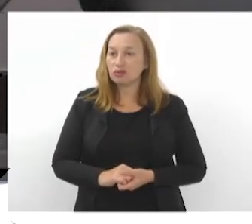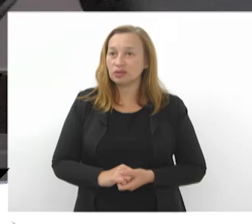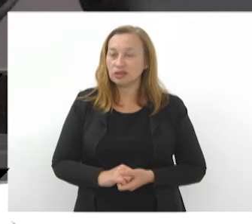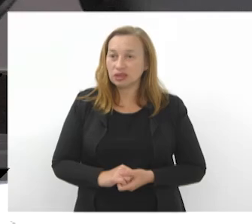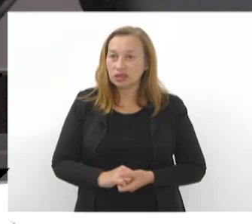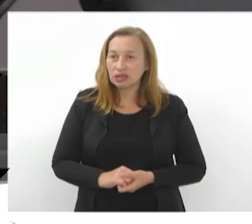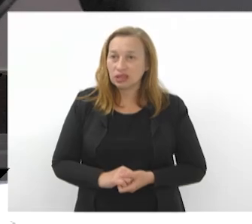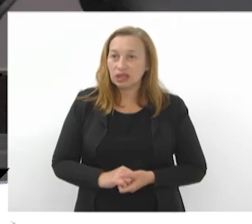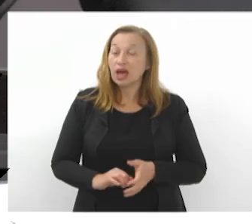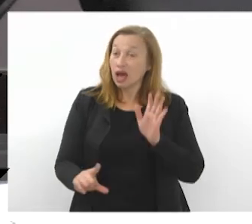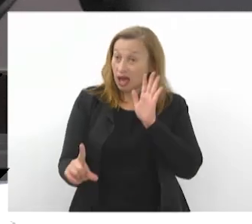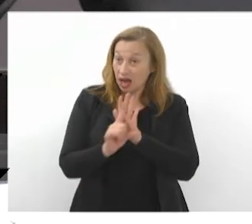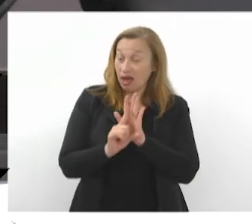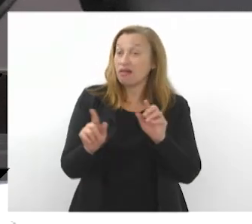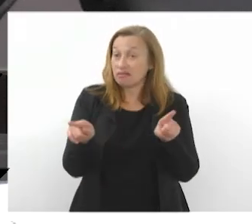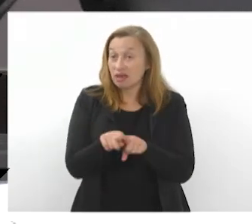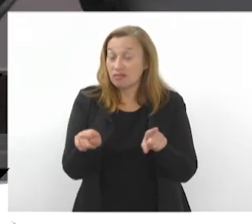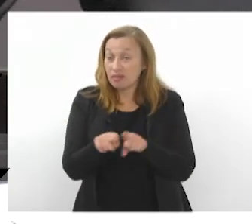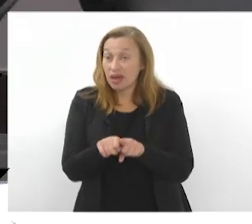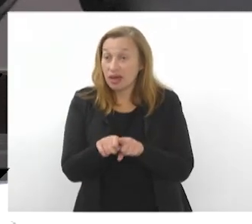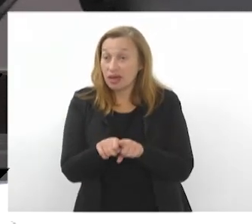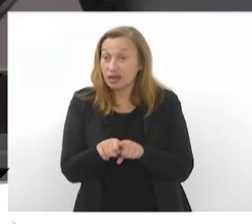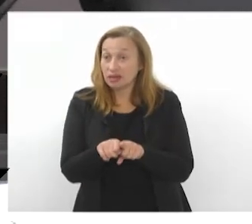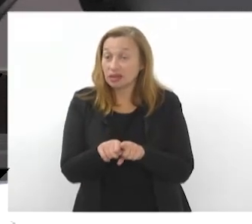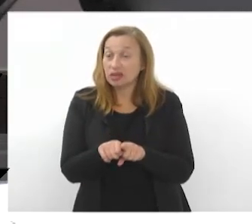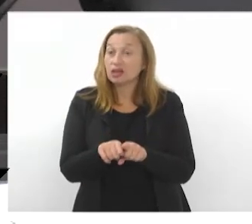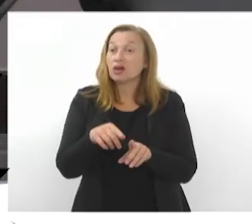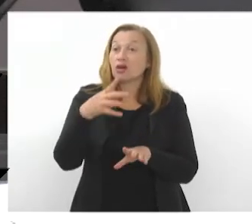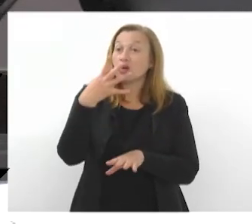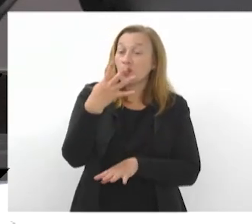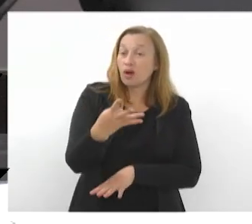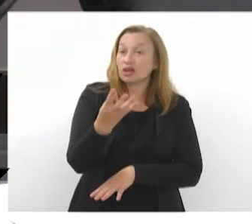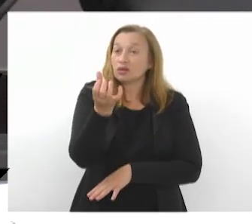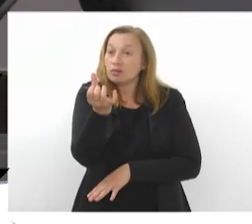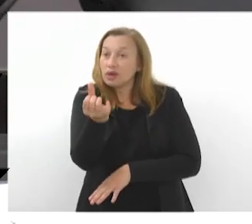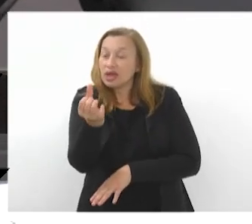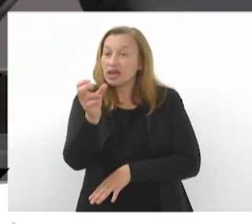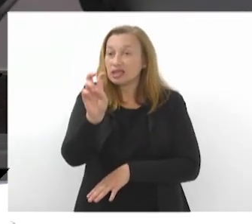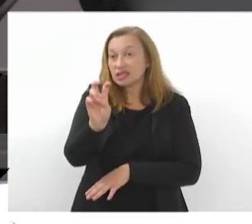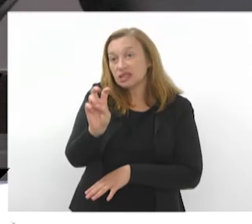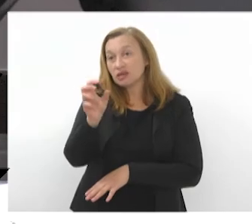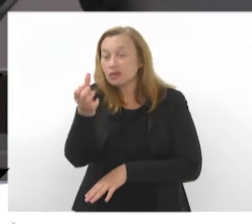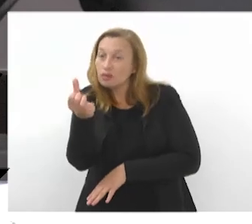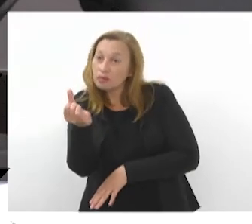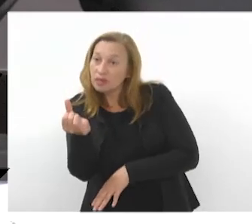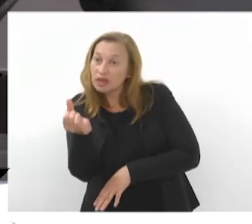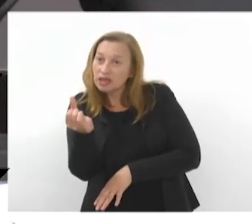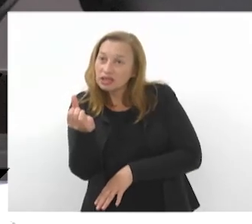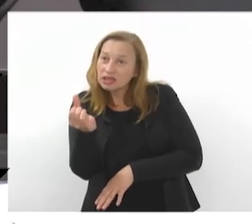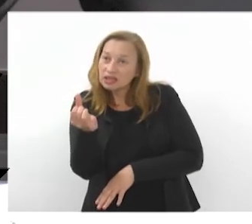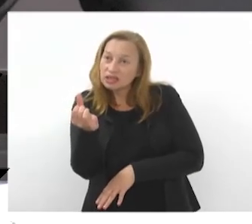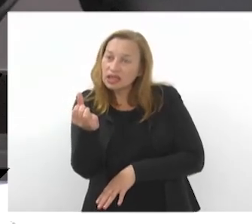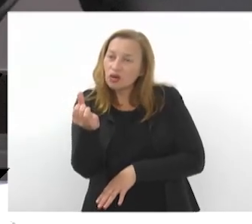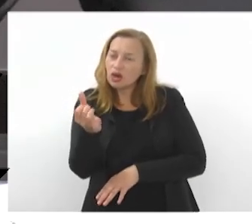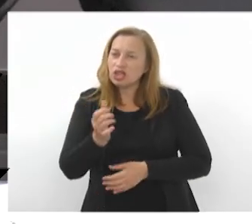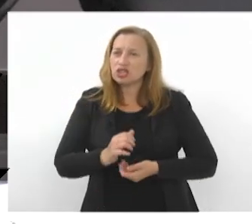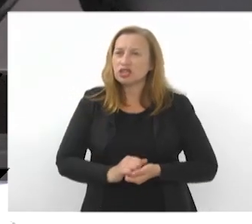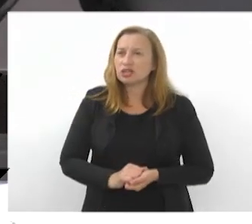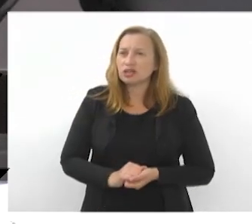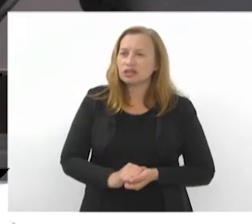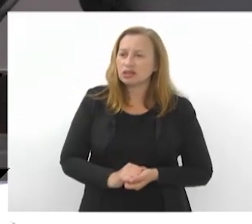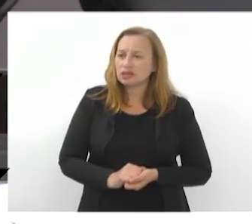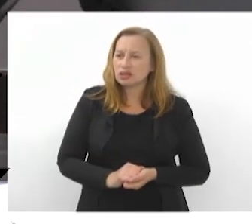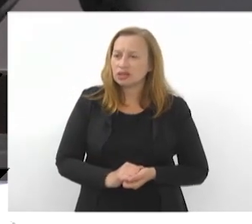A lei, que também é citada aí, 4656, diz que 17 de junho é o dia